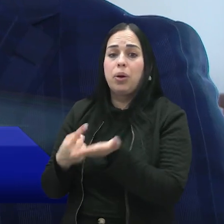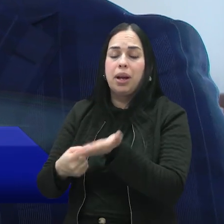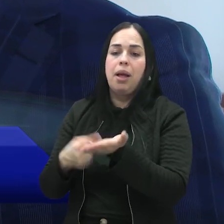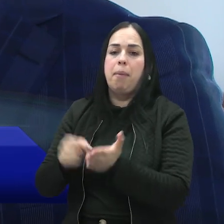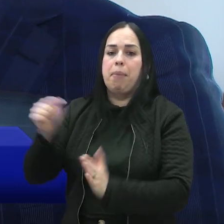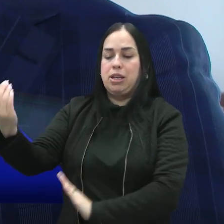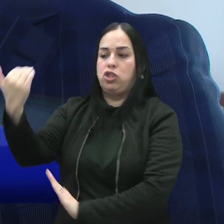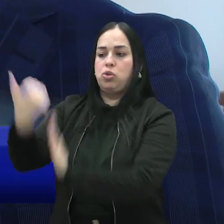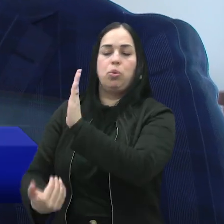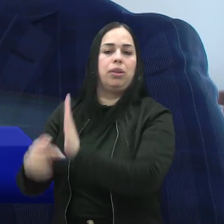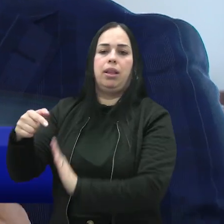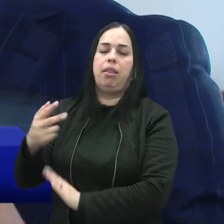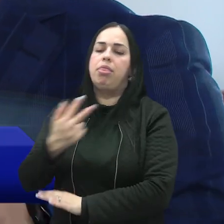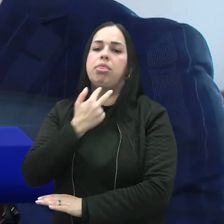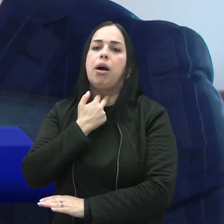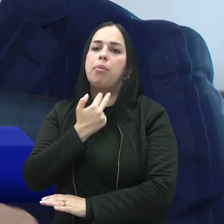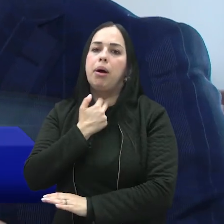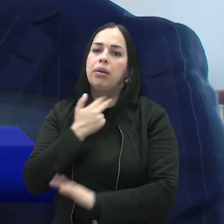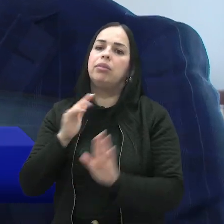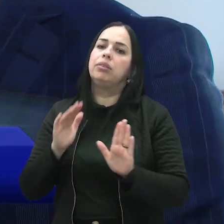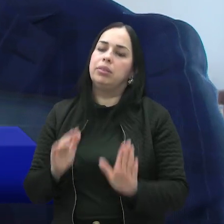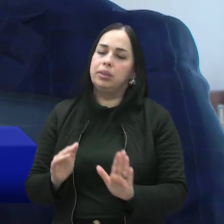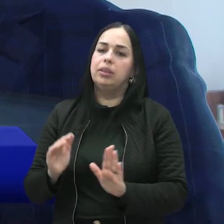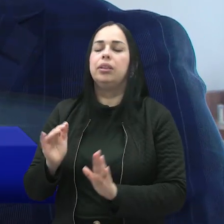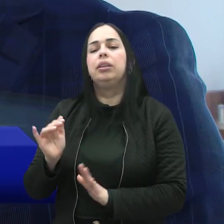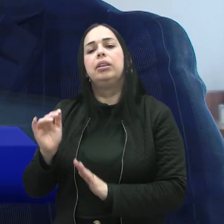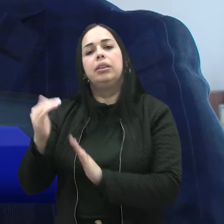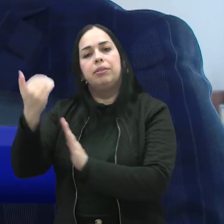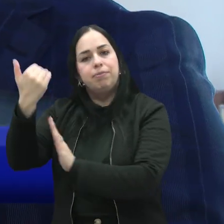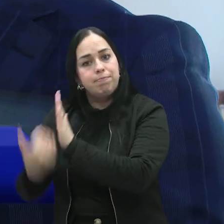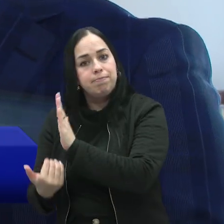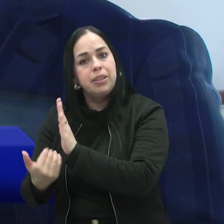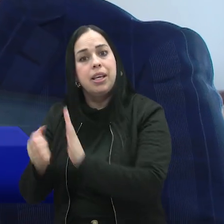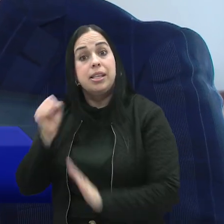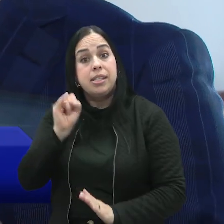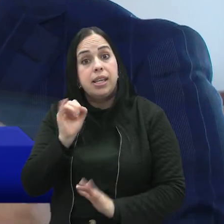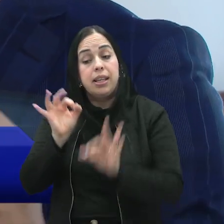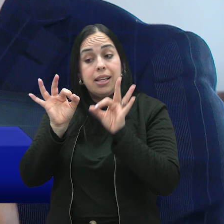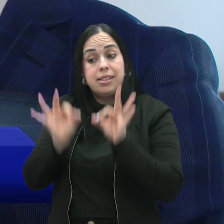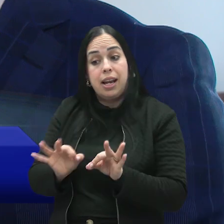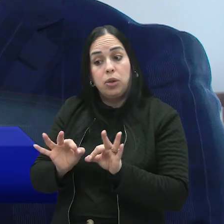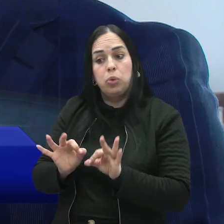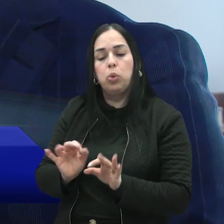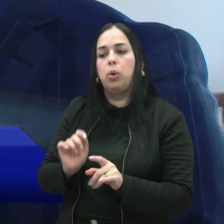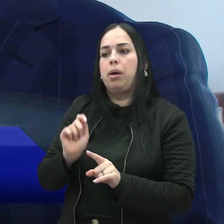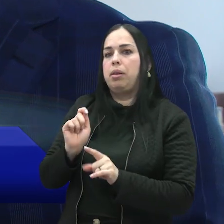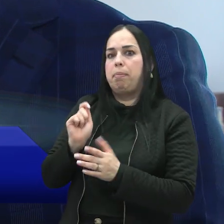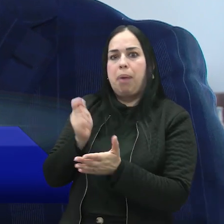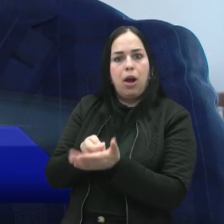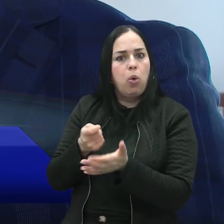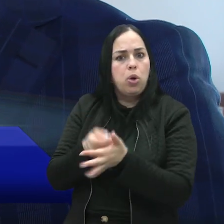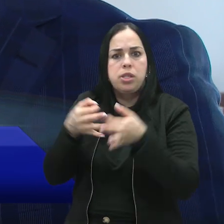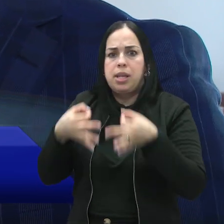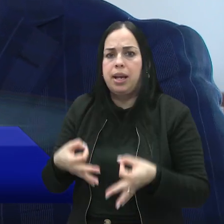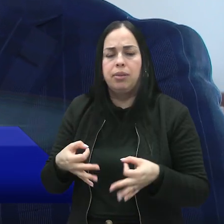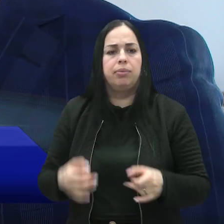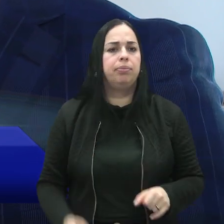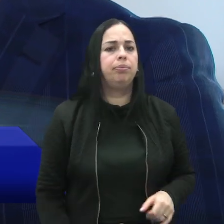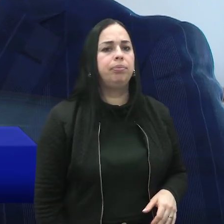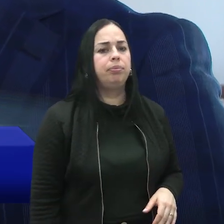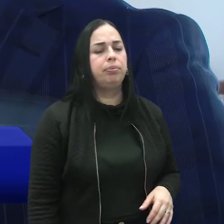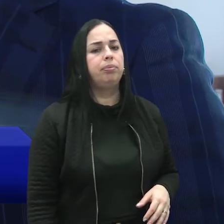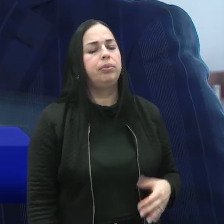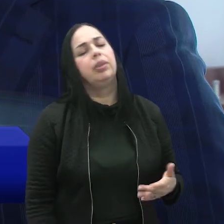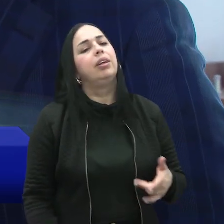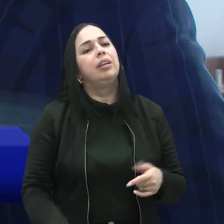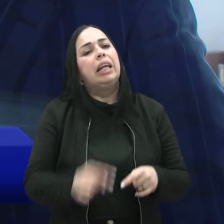não pode ser descontado do débito calção se você está depósito calção, perdão, se você está em dia com nenhum problema com o locador.